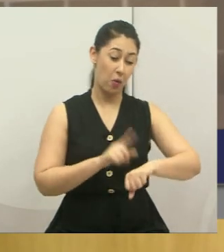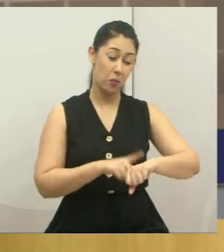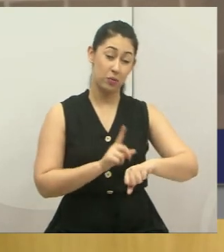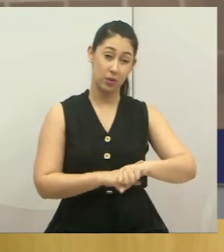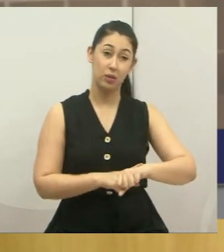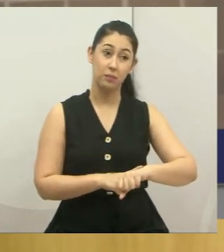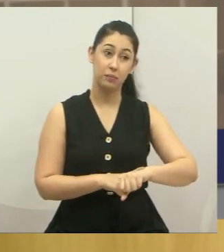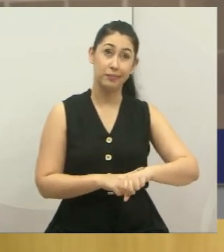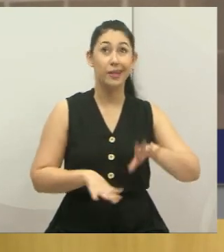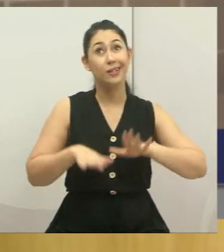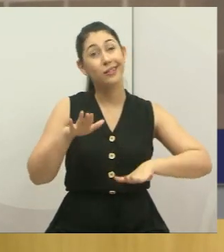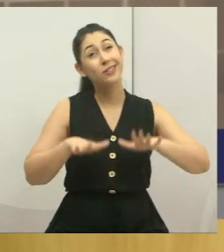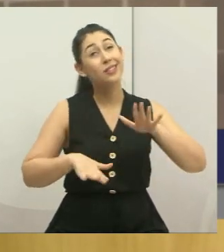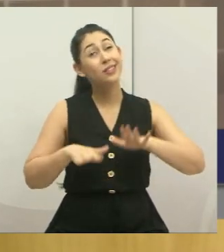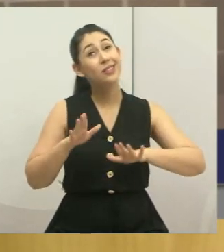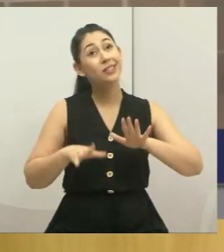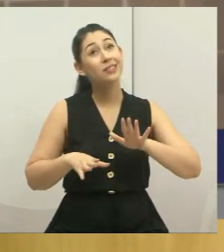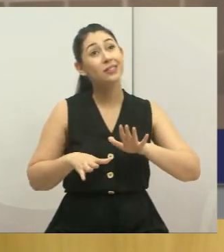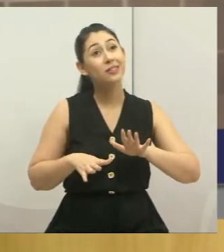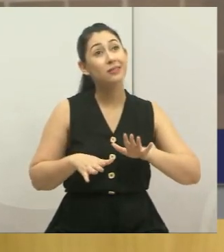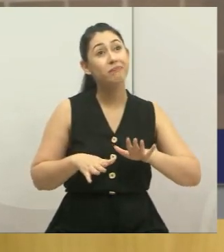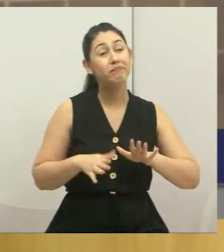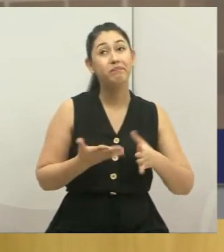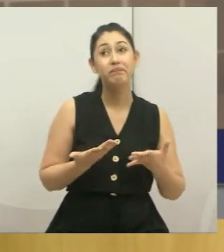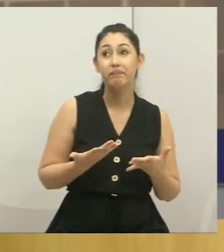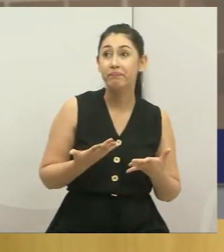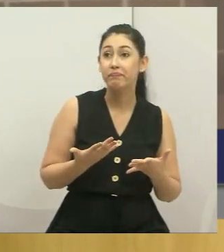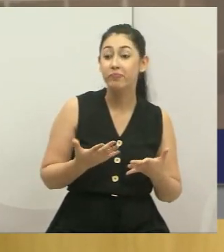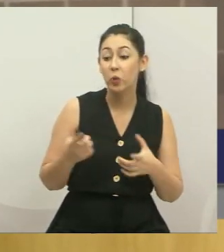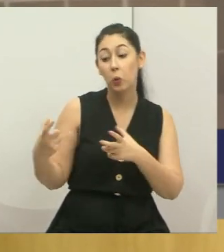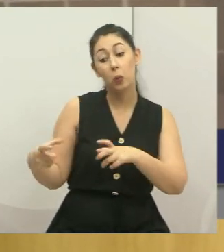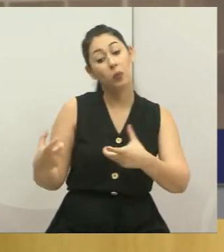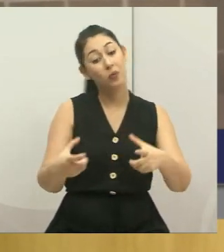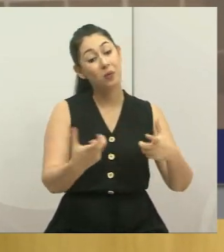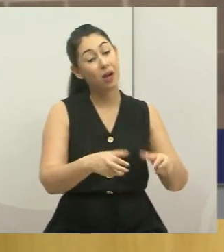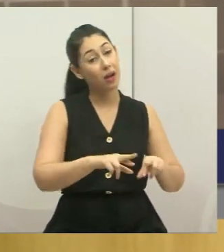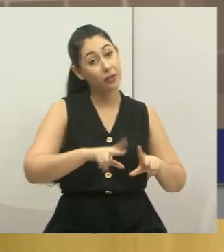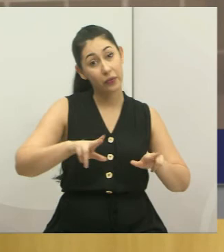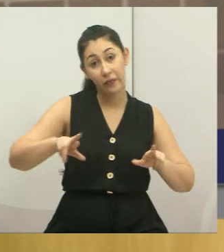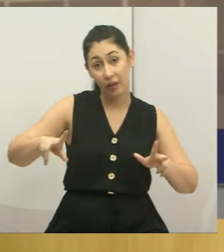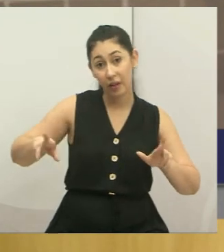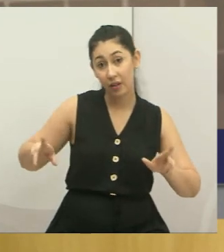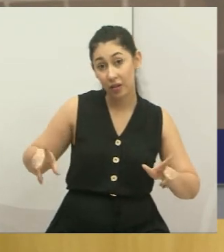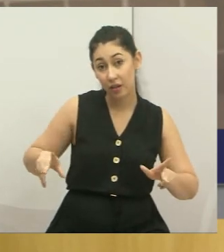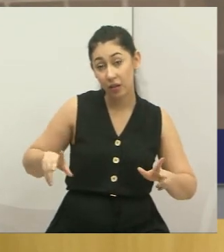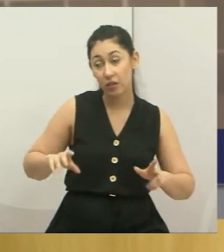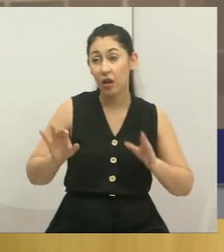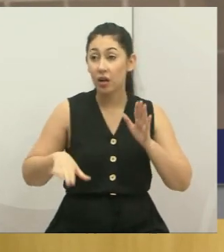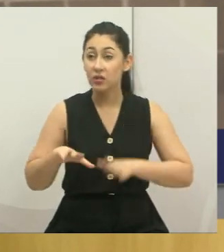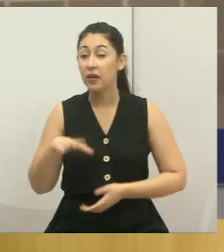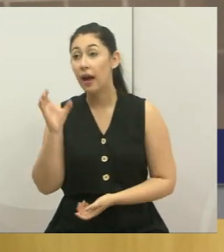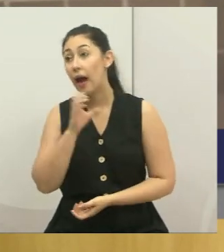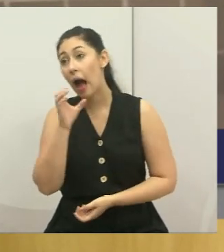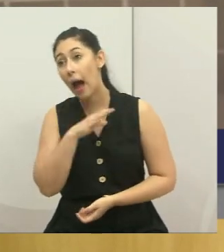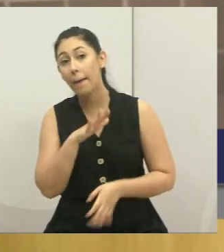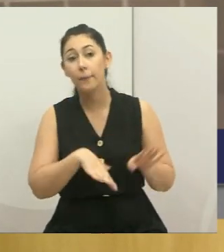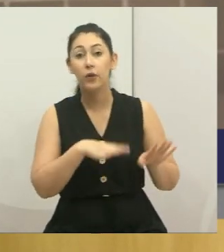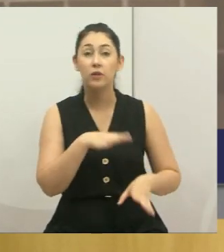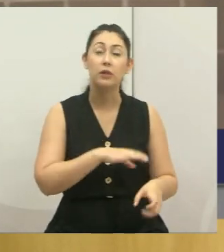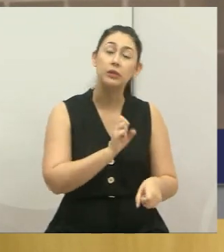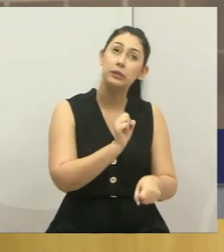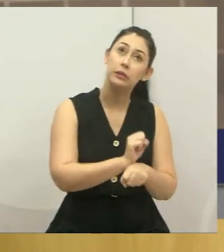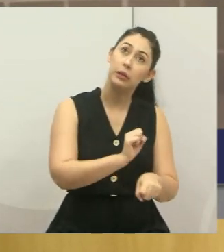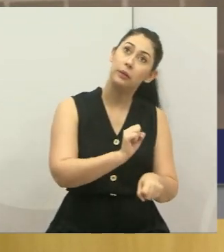então depende muito das condições de cada local. Isso pode ser rápido, pode demorar 4 horas,